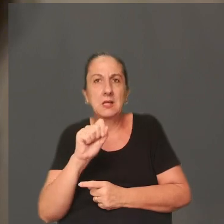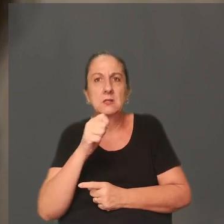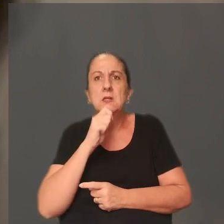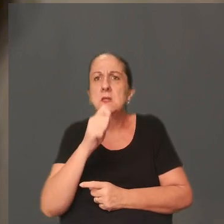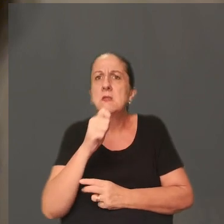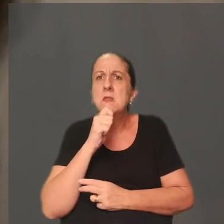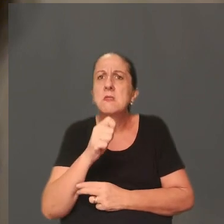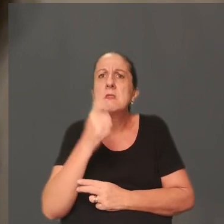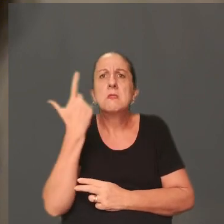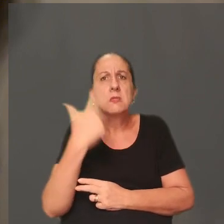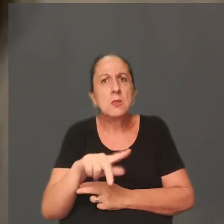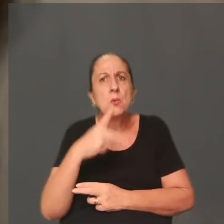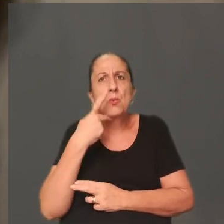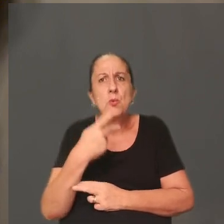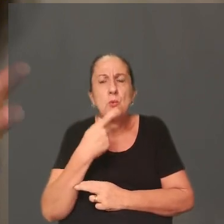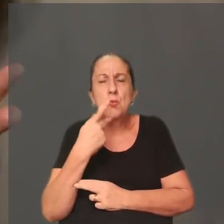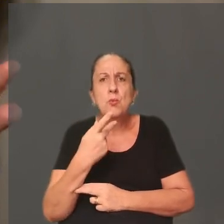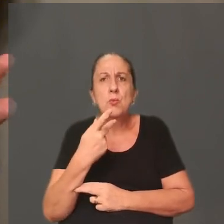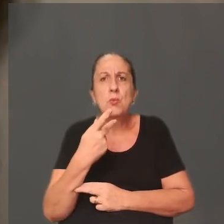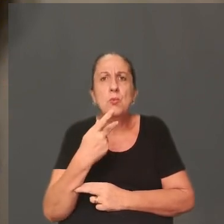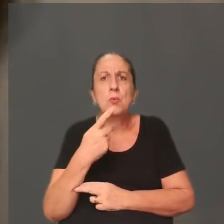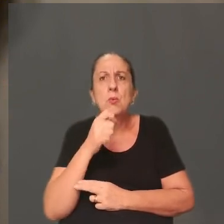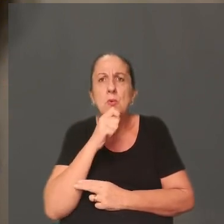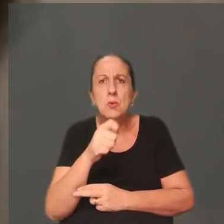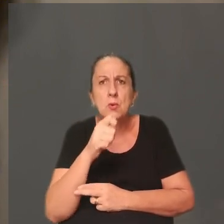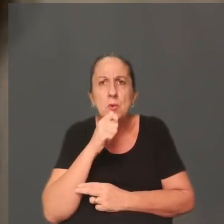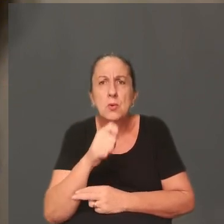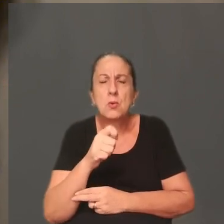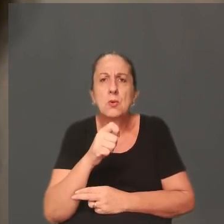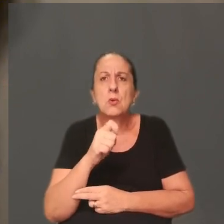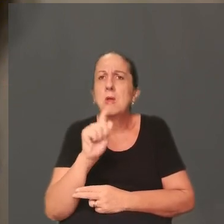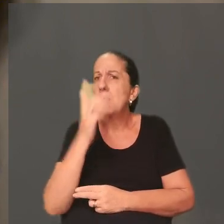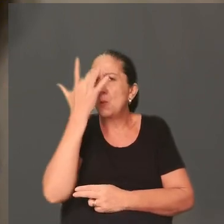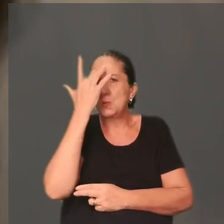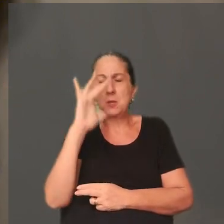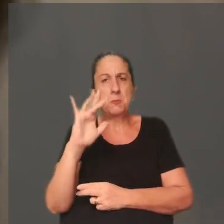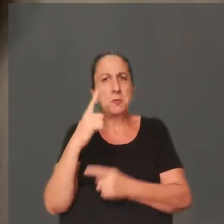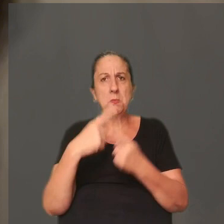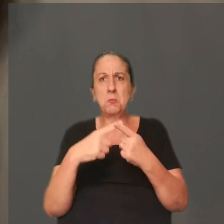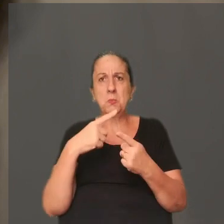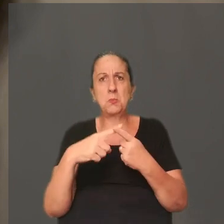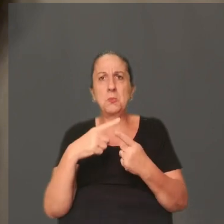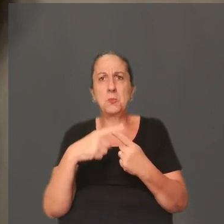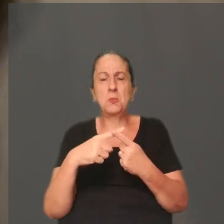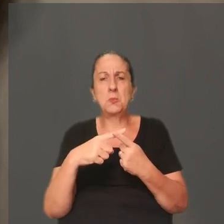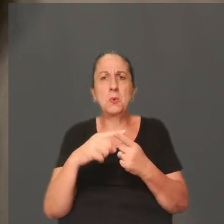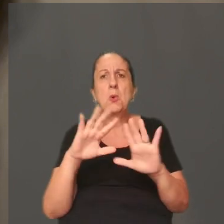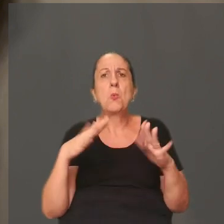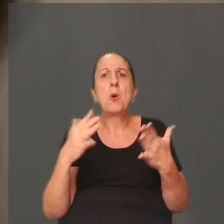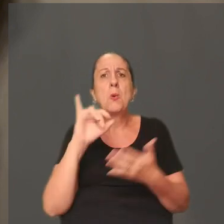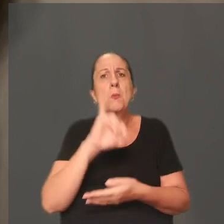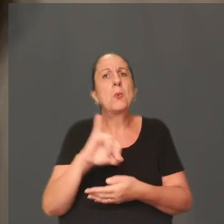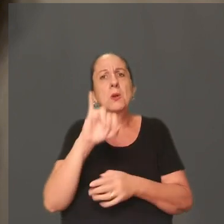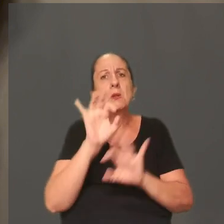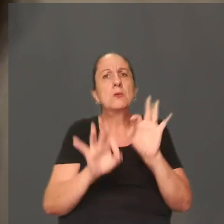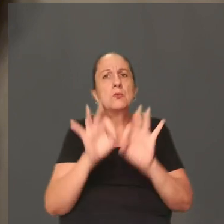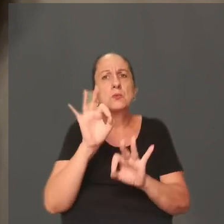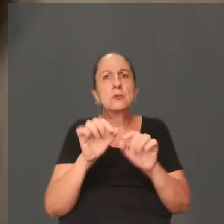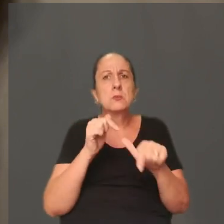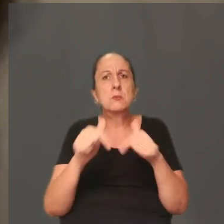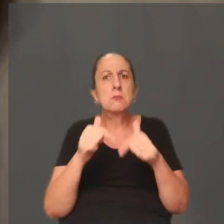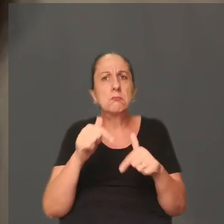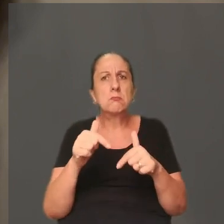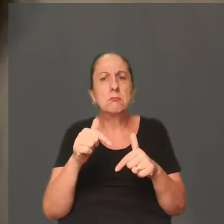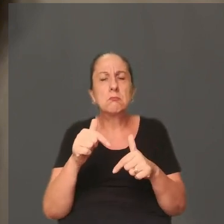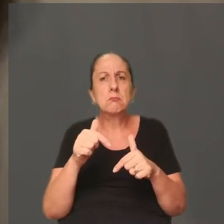um dia numa entrevista, repetiu, numa mesma entrevista, que não sabia qual era a importância